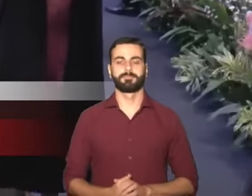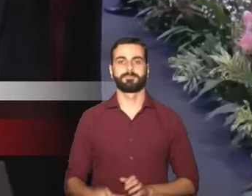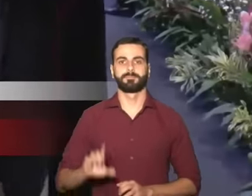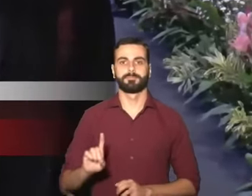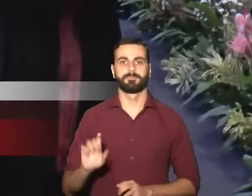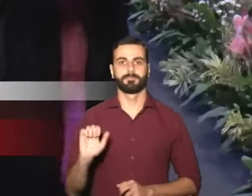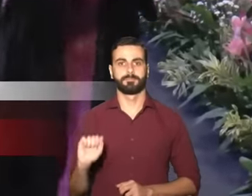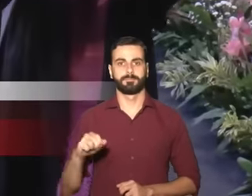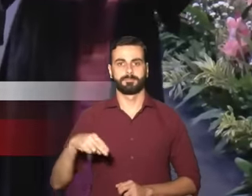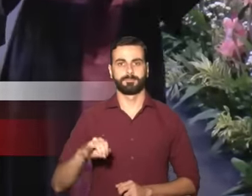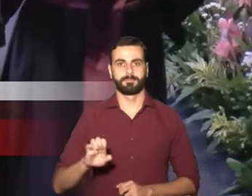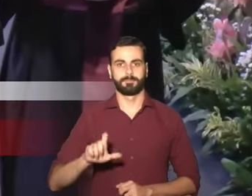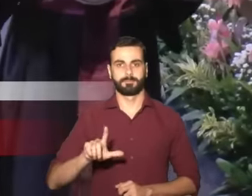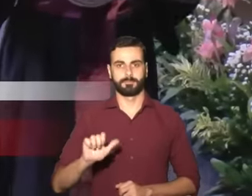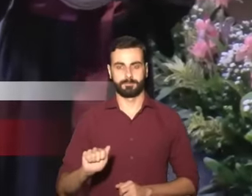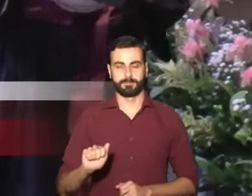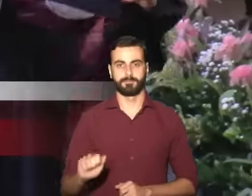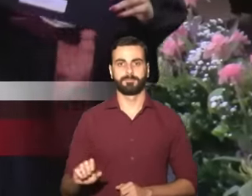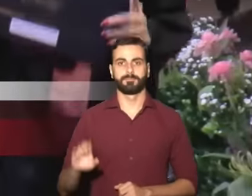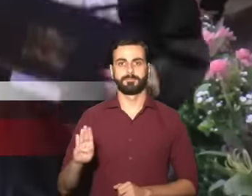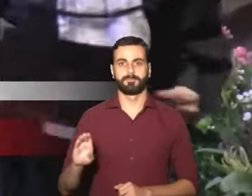Daniela Botelho Fialho.